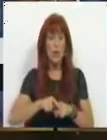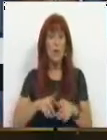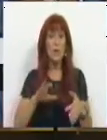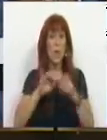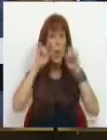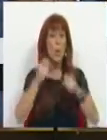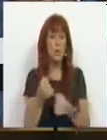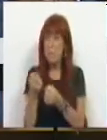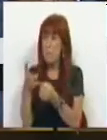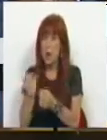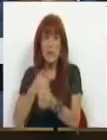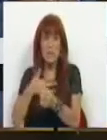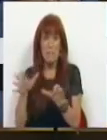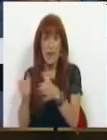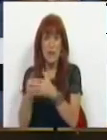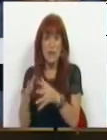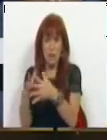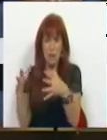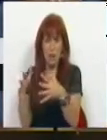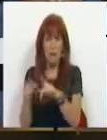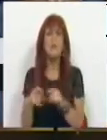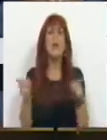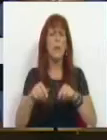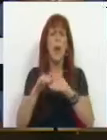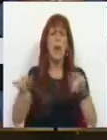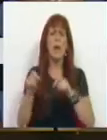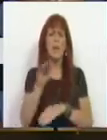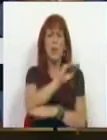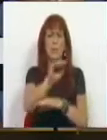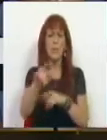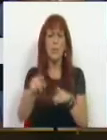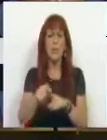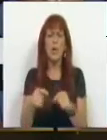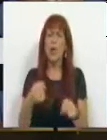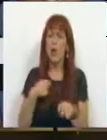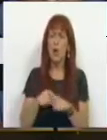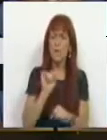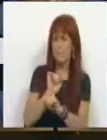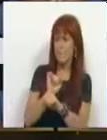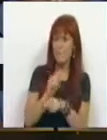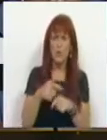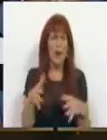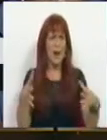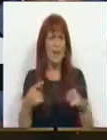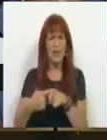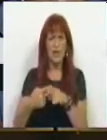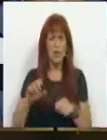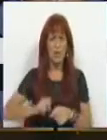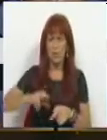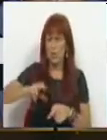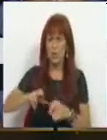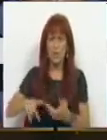controlada por meia dúzia de empresas multinacionais que também, ao nível alimentar, estamos reféns dos grandes interesses do